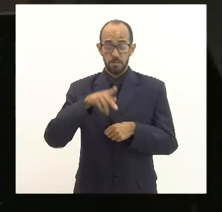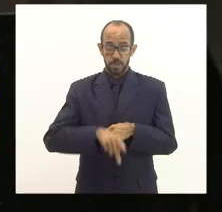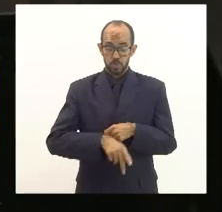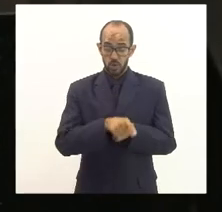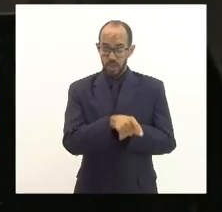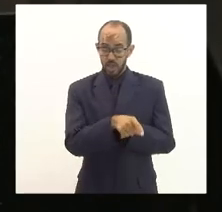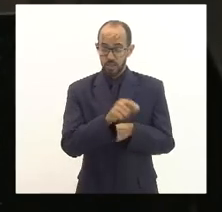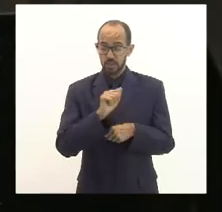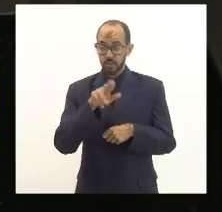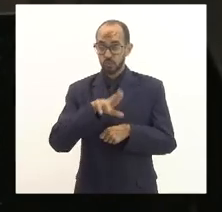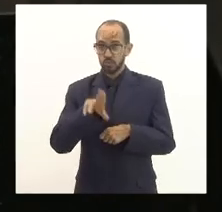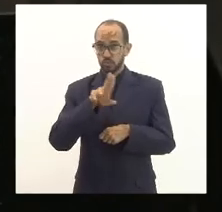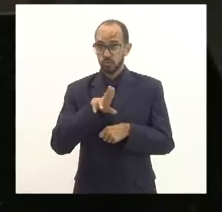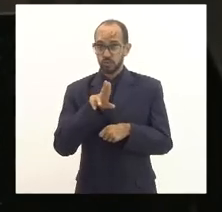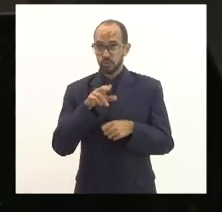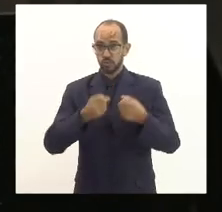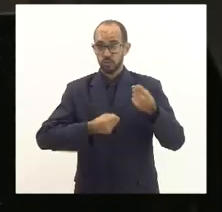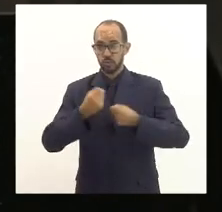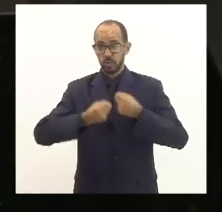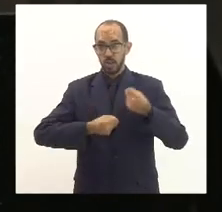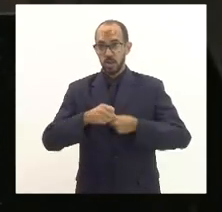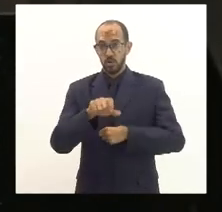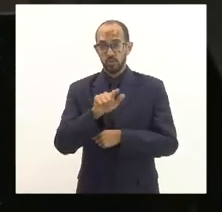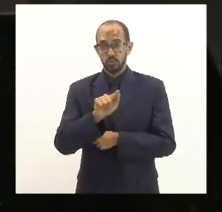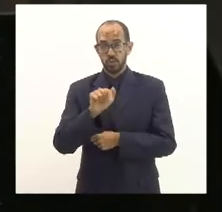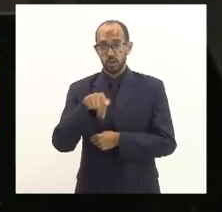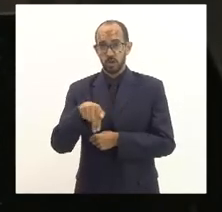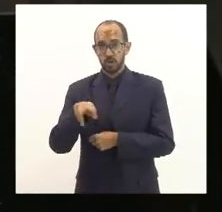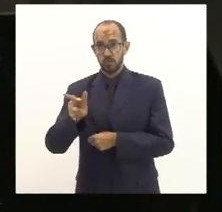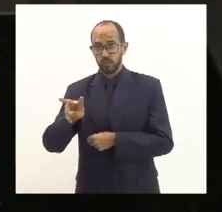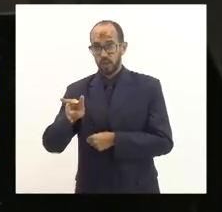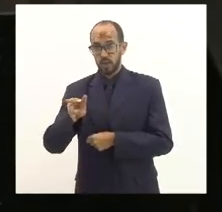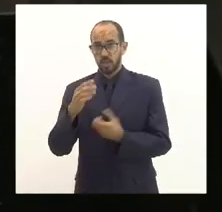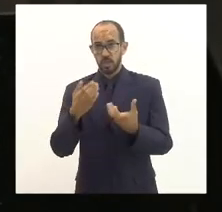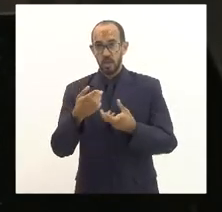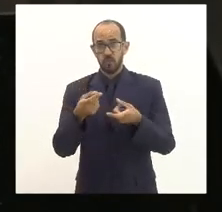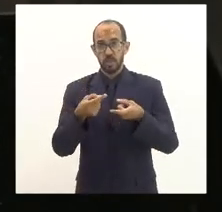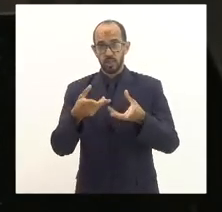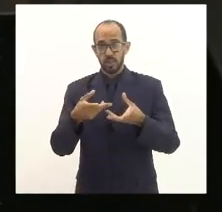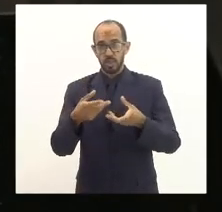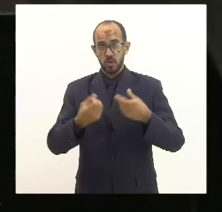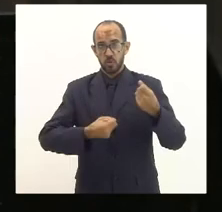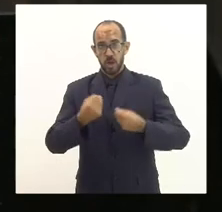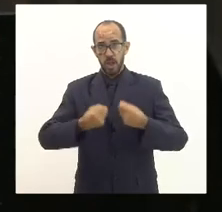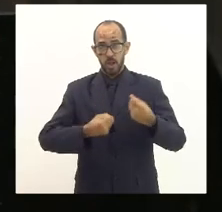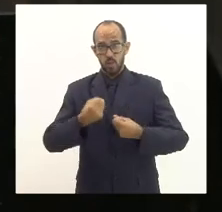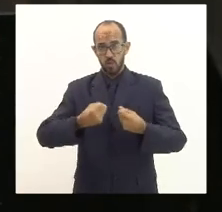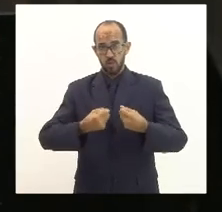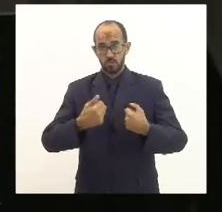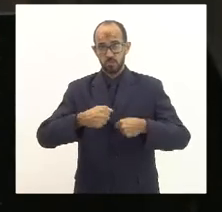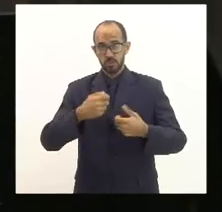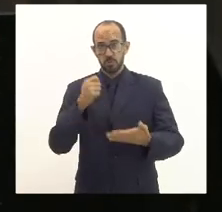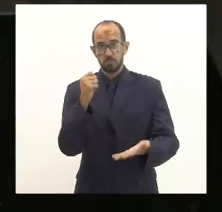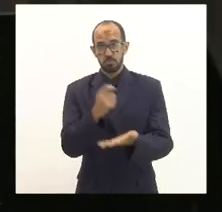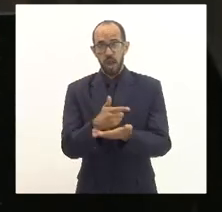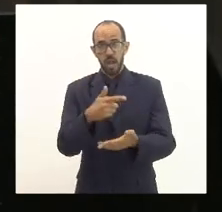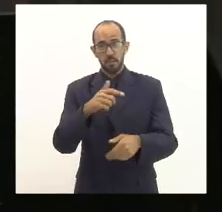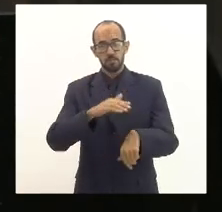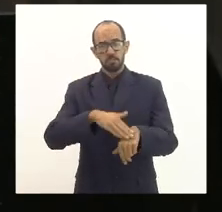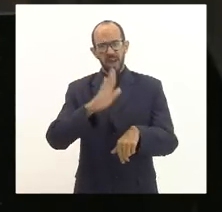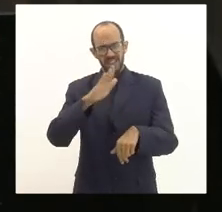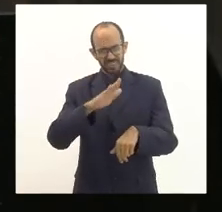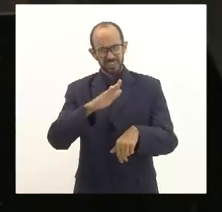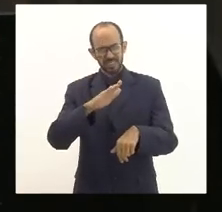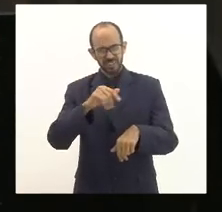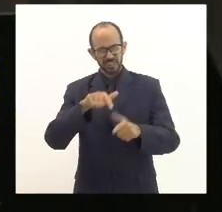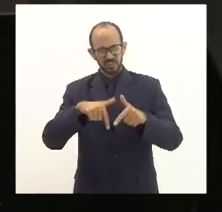que se utiliza do carro com GNV quer vender o seu veículo e aí tem que pagar mais uma tarifa mais